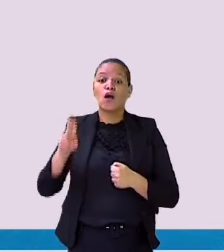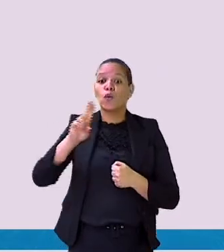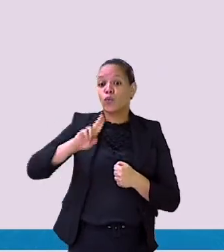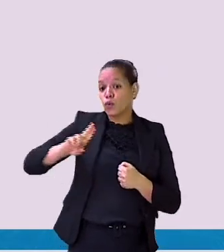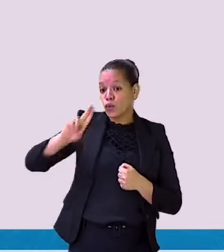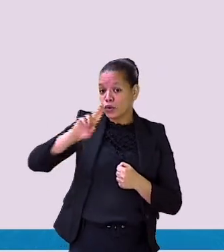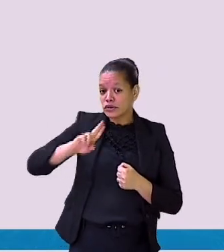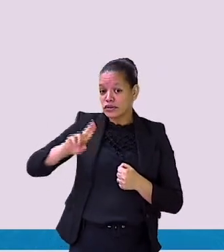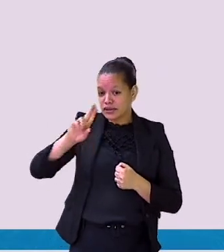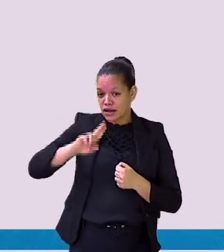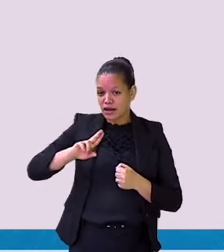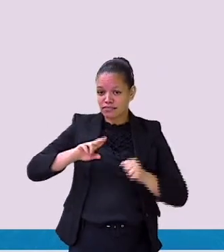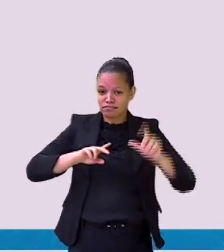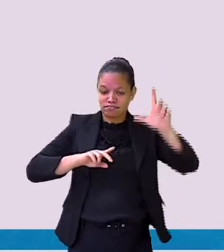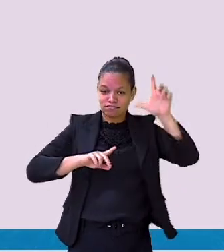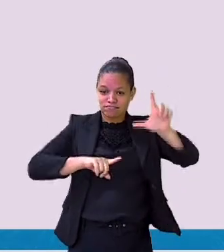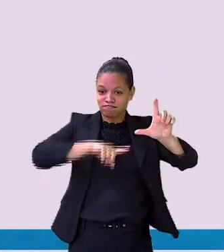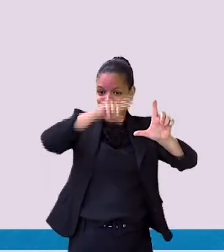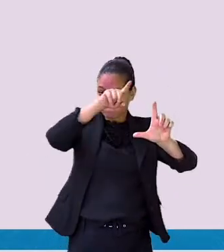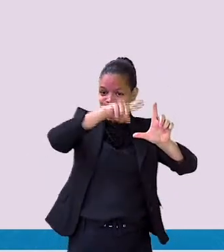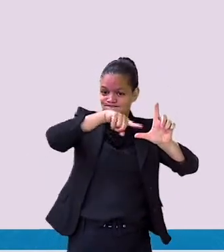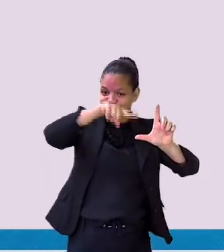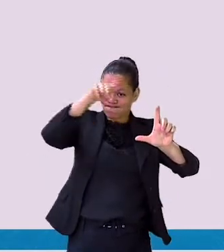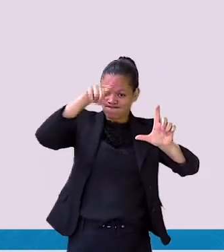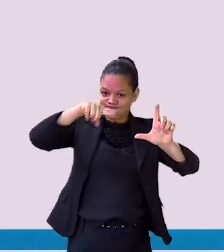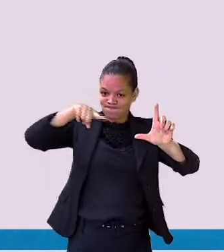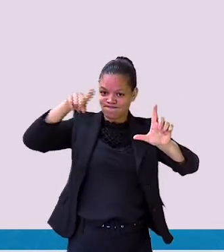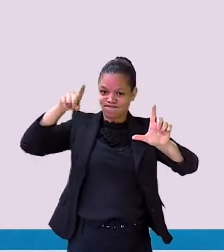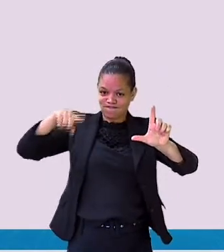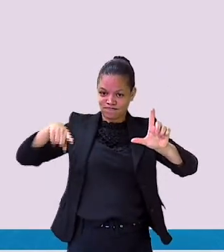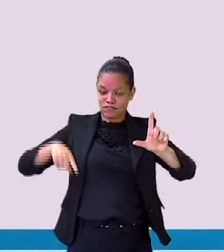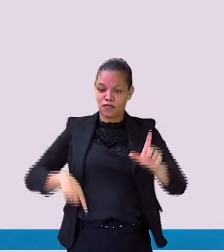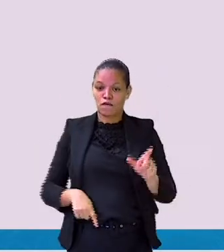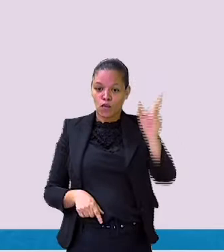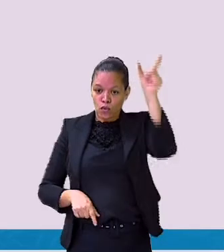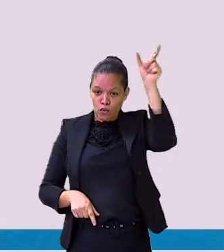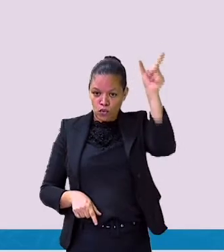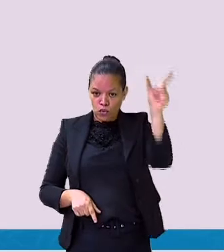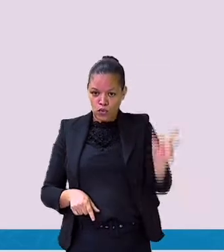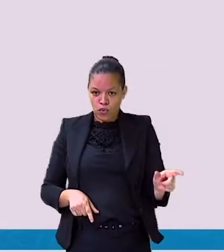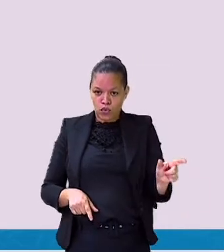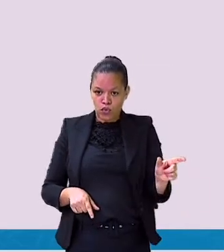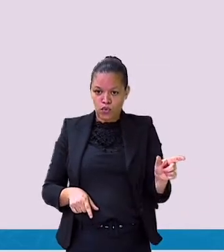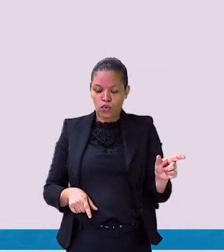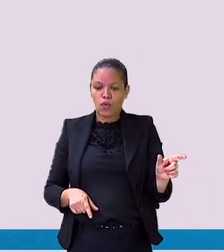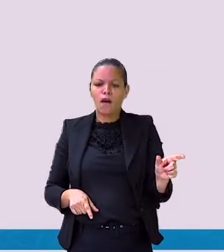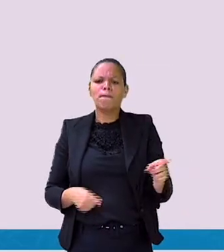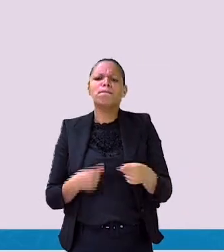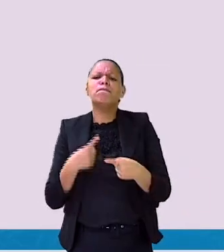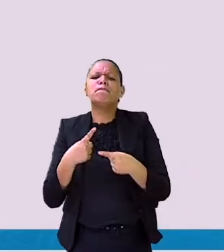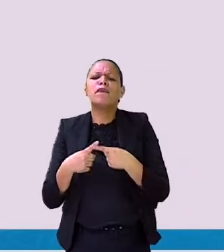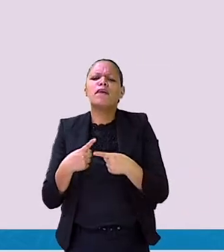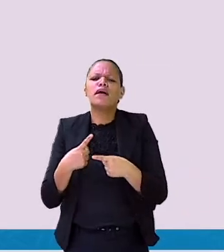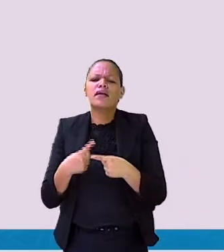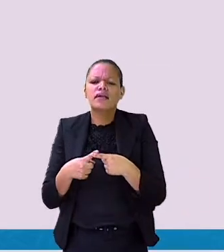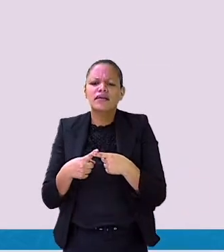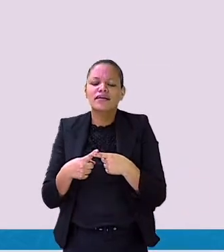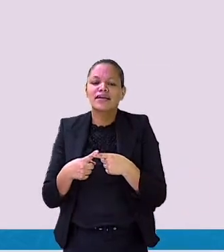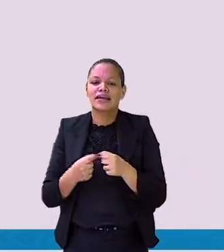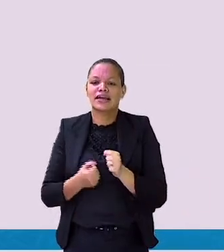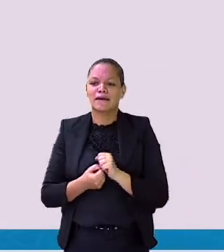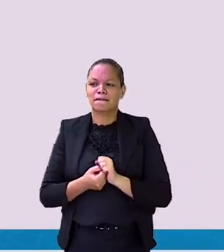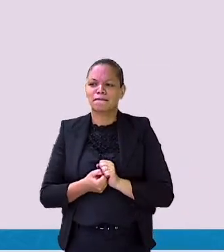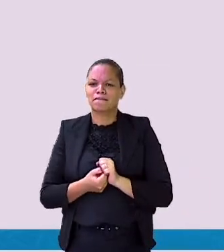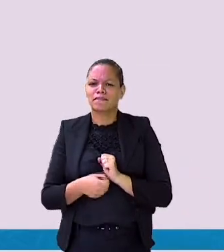comum, é o gráfico de coluna, que é esse aqui, ó. Veja por que ele chama gráfico de colunas. Porque